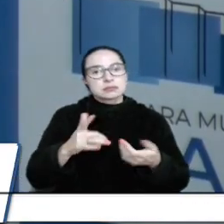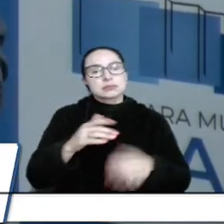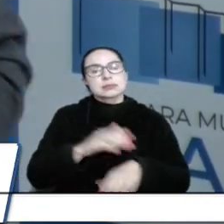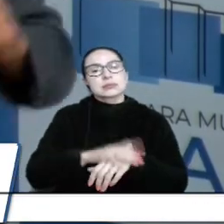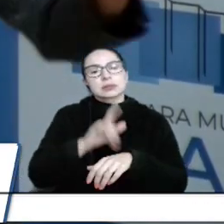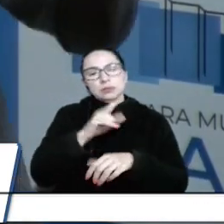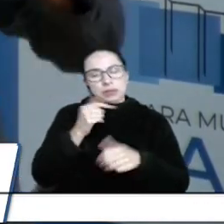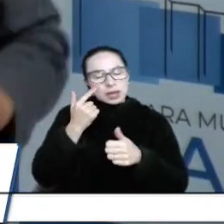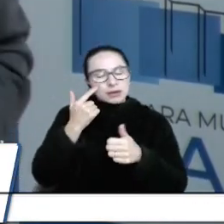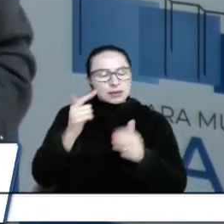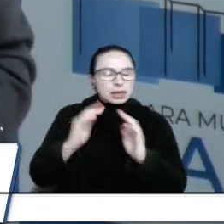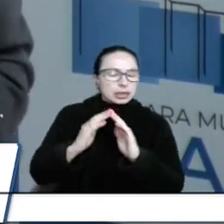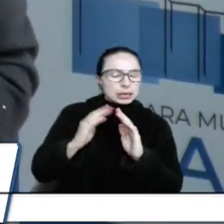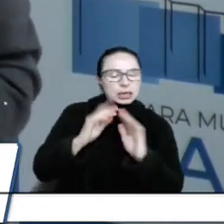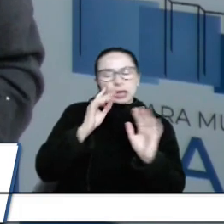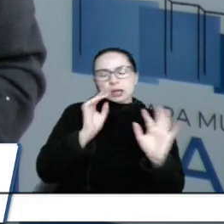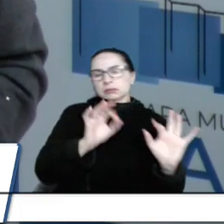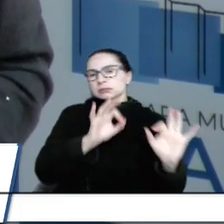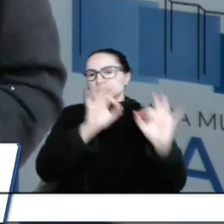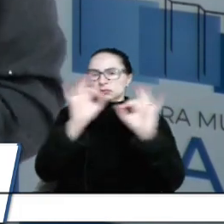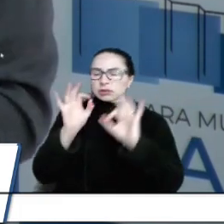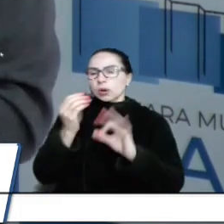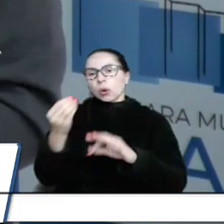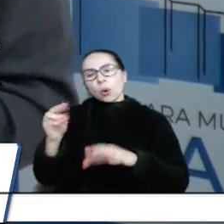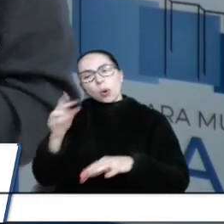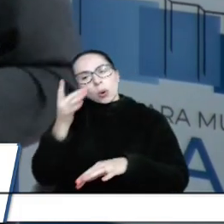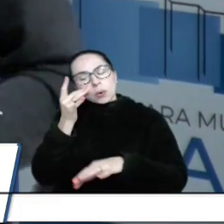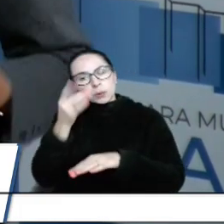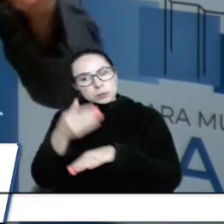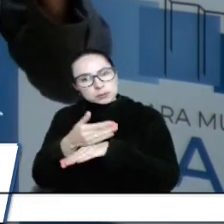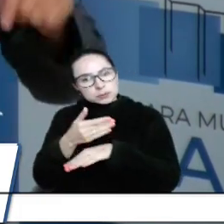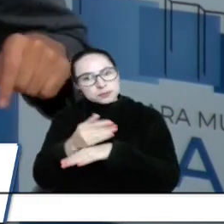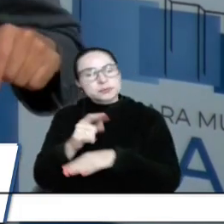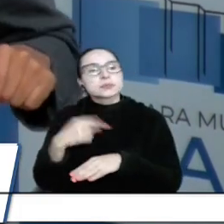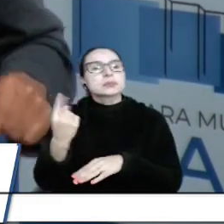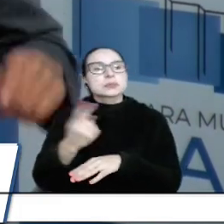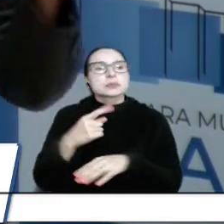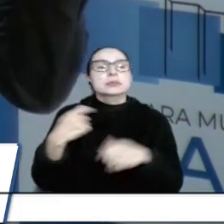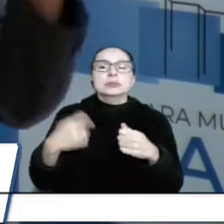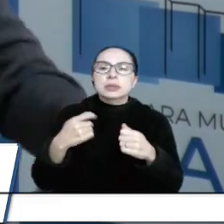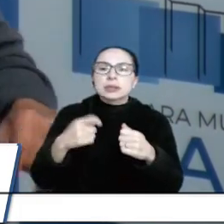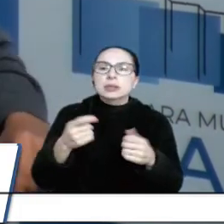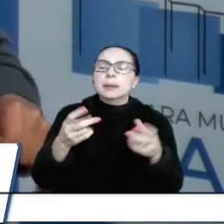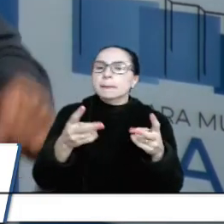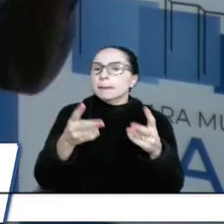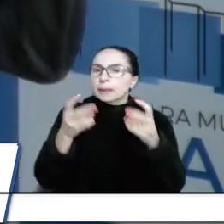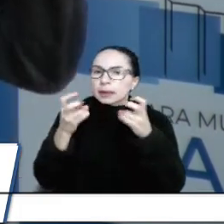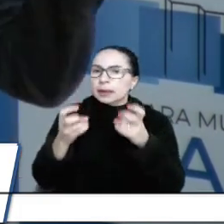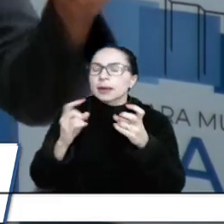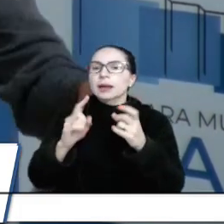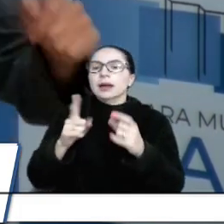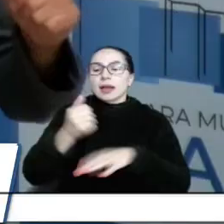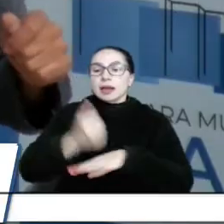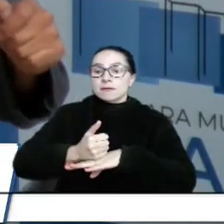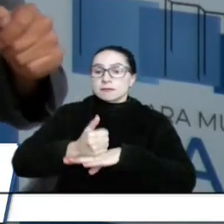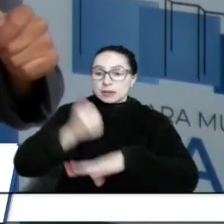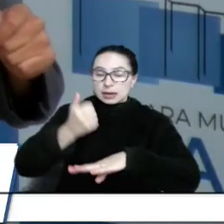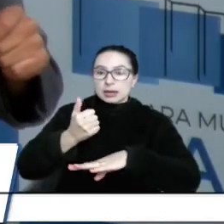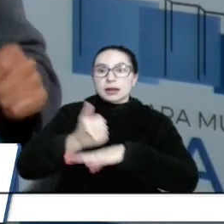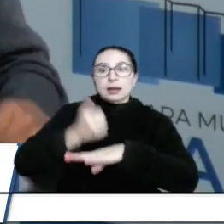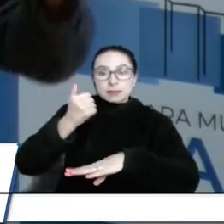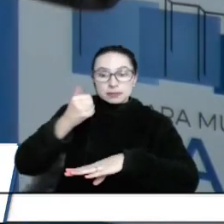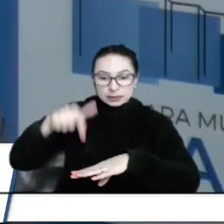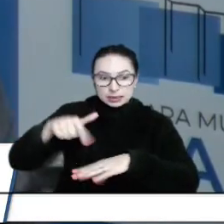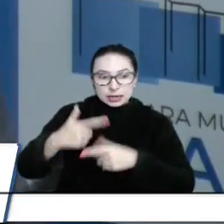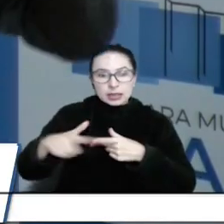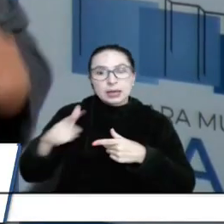de casa, você que está aqui presente, a gente tem que olhar para Franca que está com um problema.